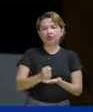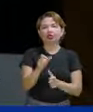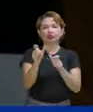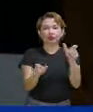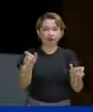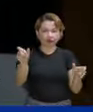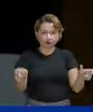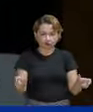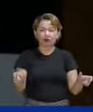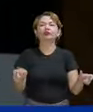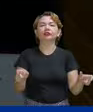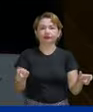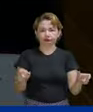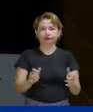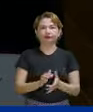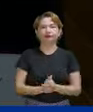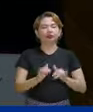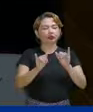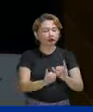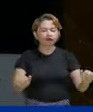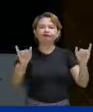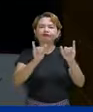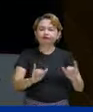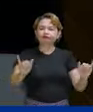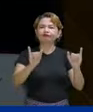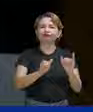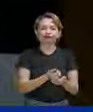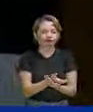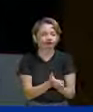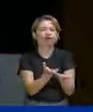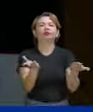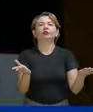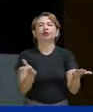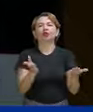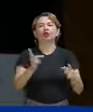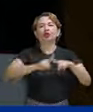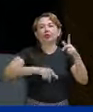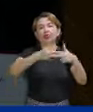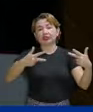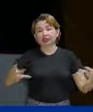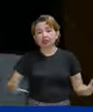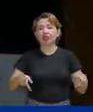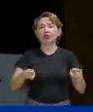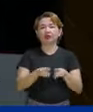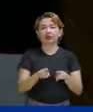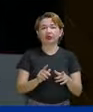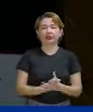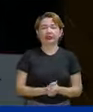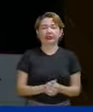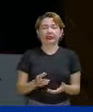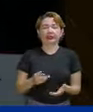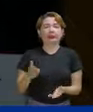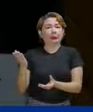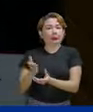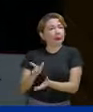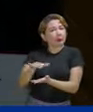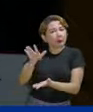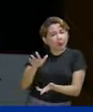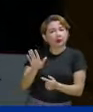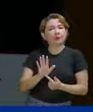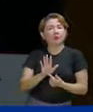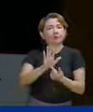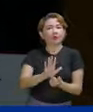de pessoal para a distribuição de materiais e que essa exigência, no caso concreto, representaria uma